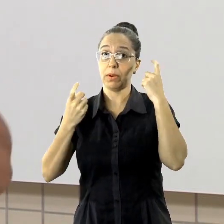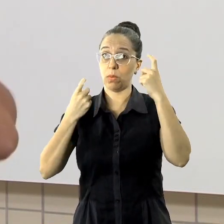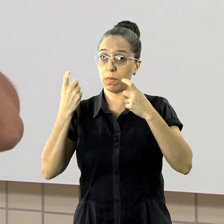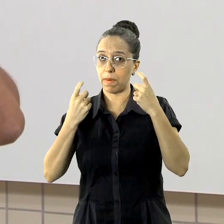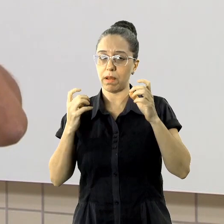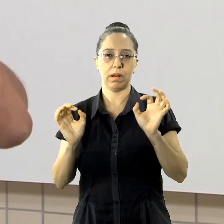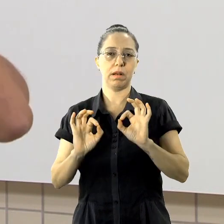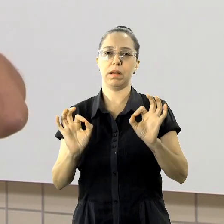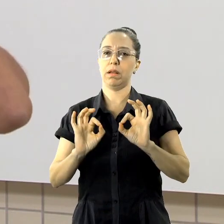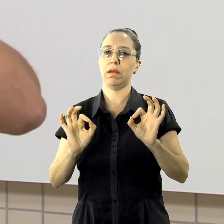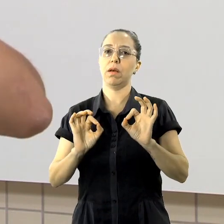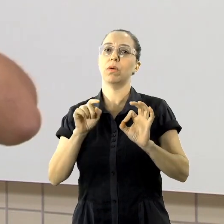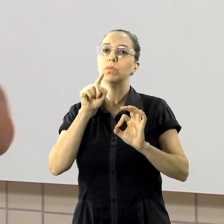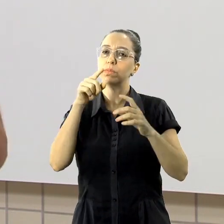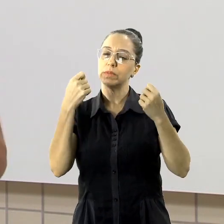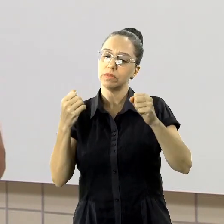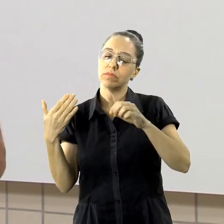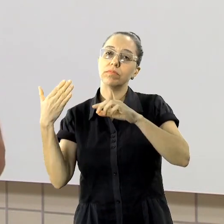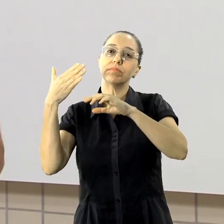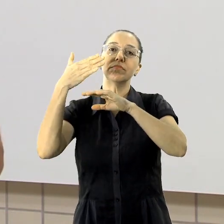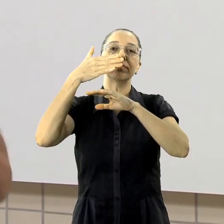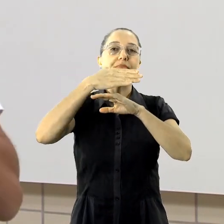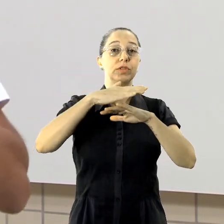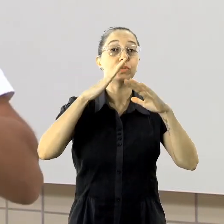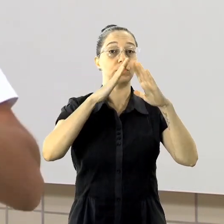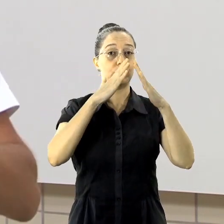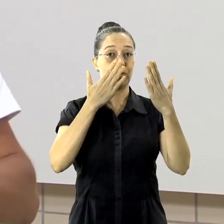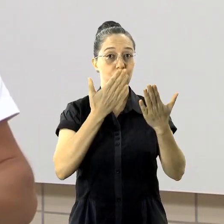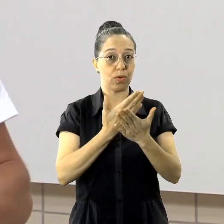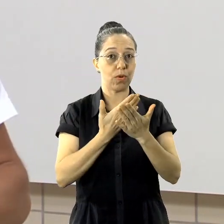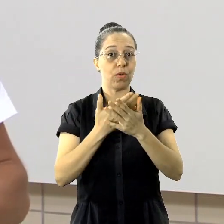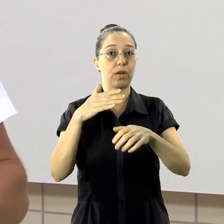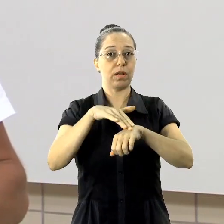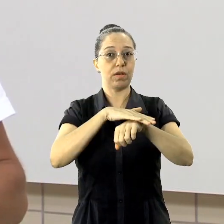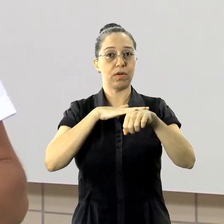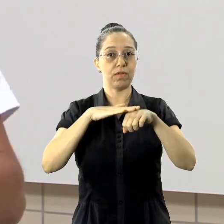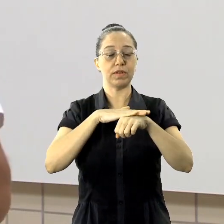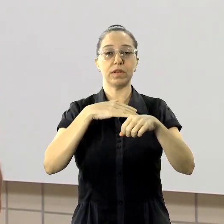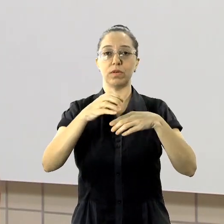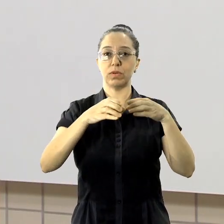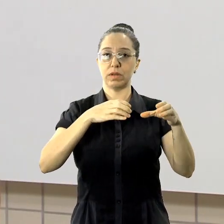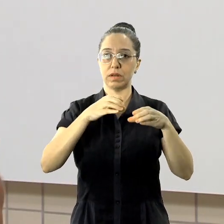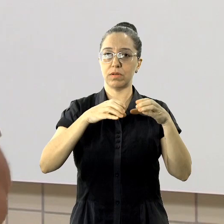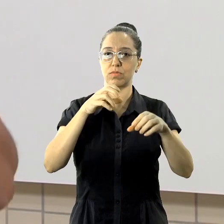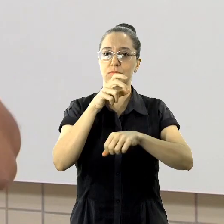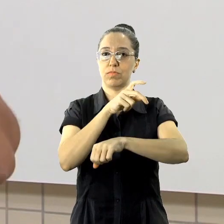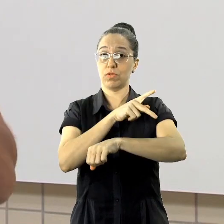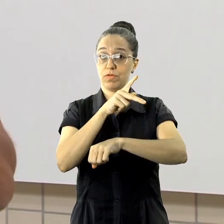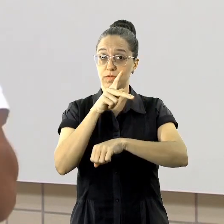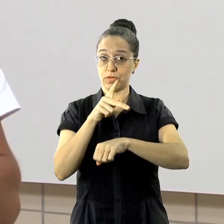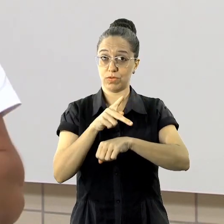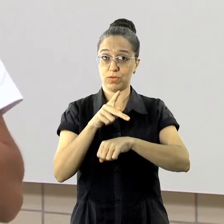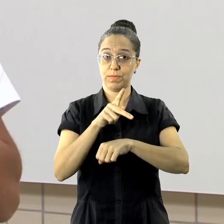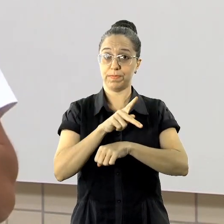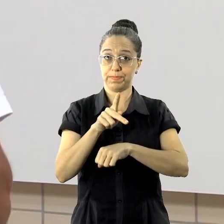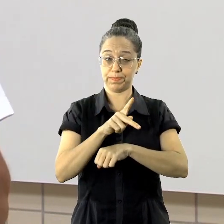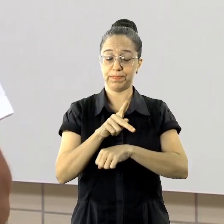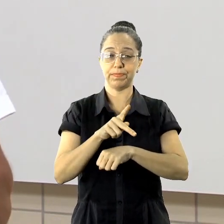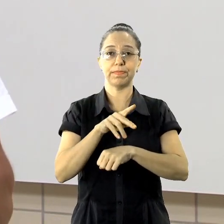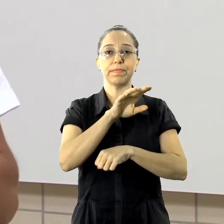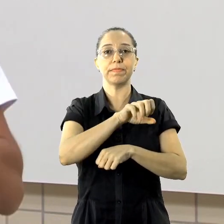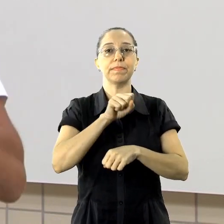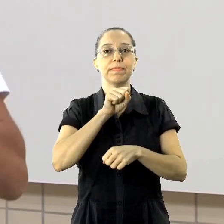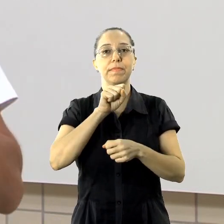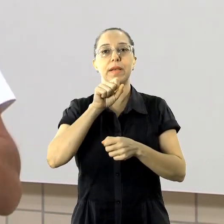preocupe, dirija-se até a sua unidade escolar, converse com os seus coordenadores, com os seus professores e pegue o material